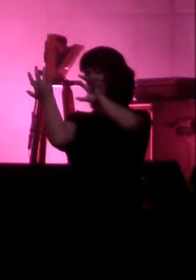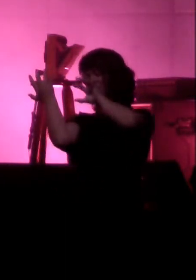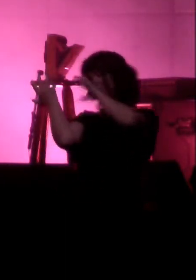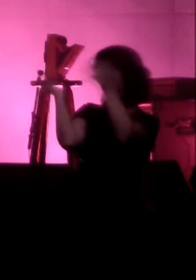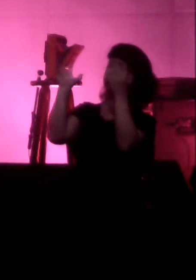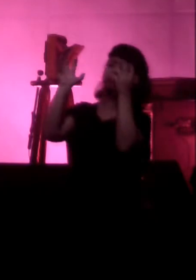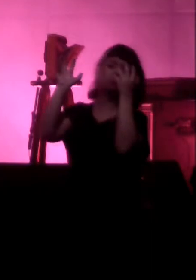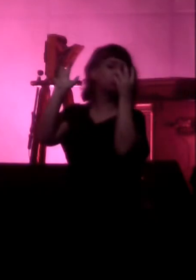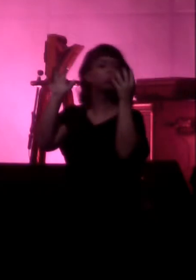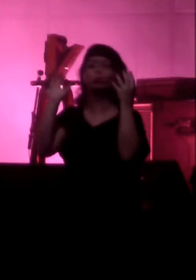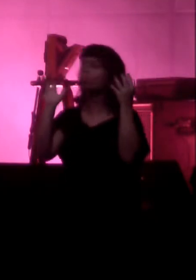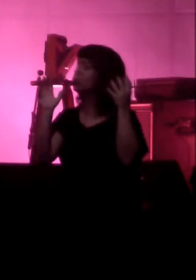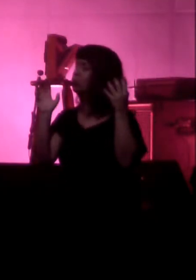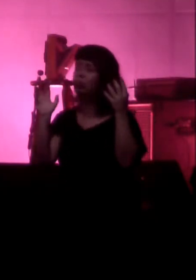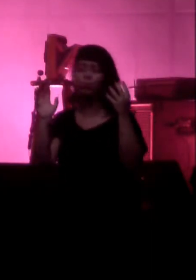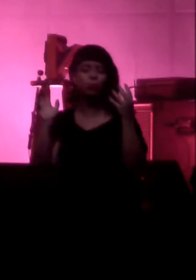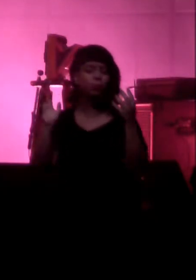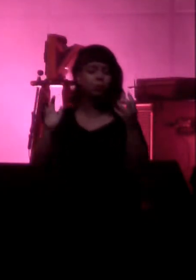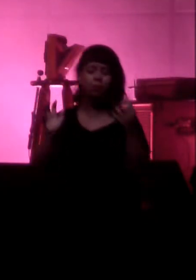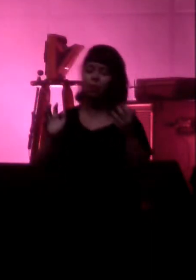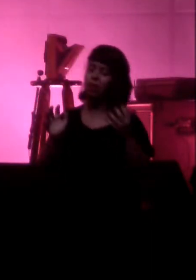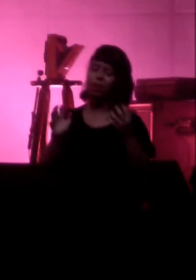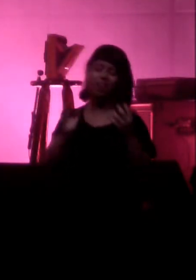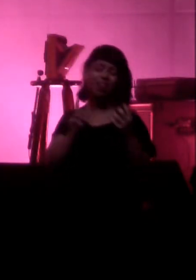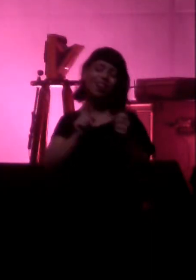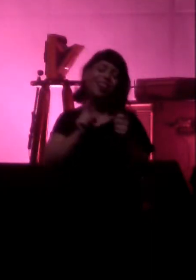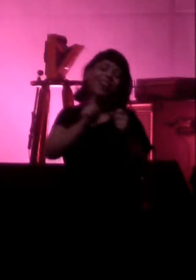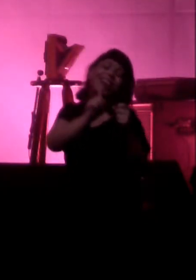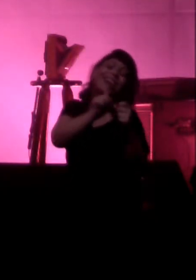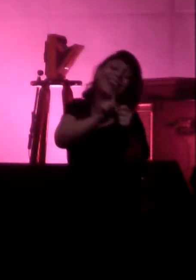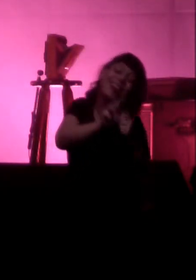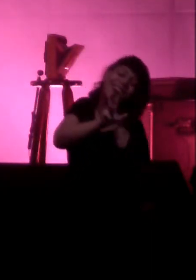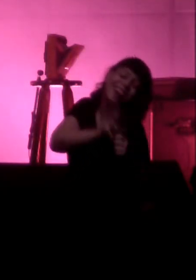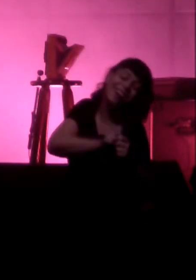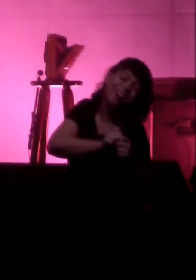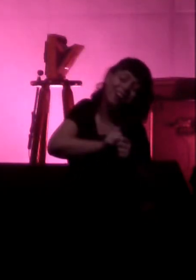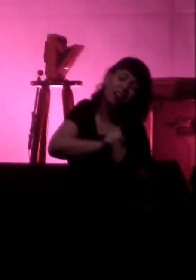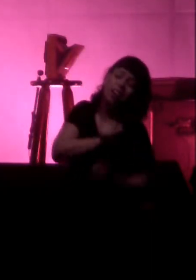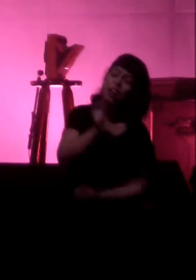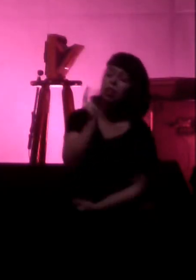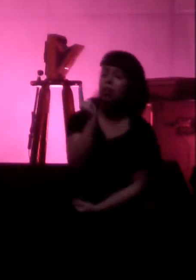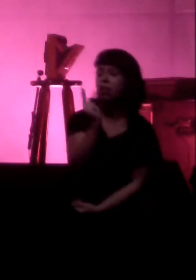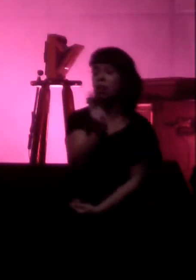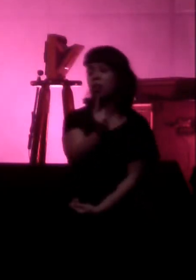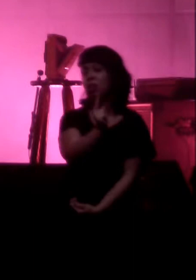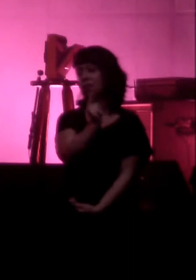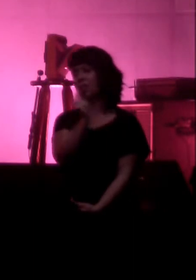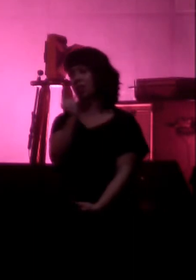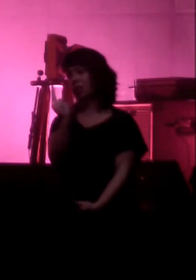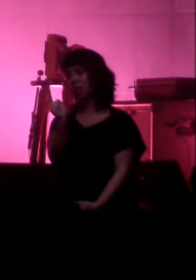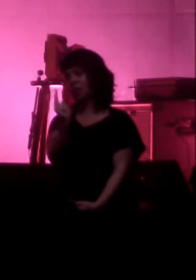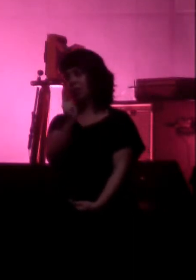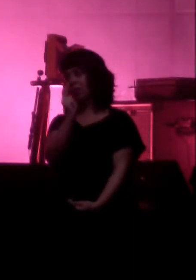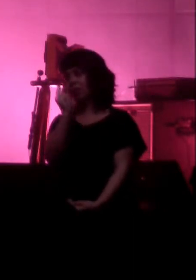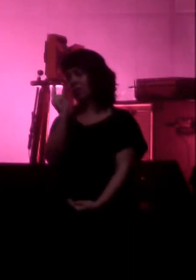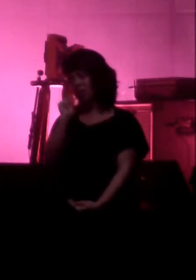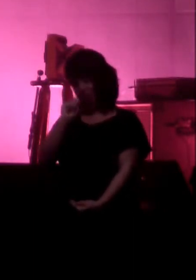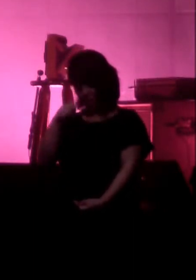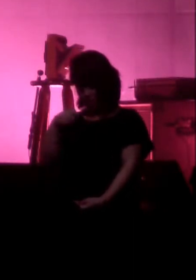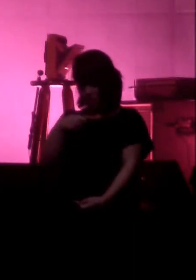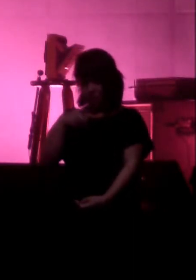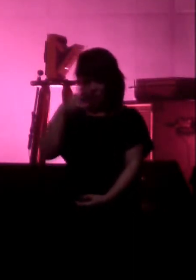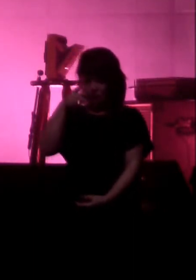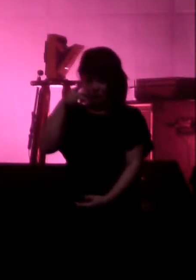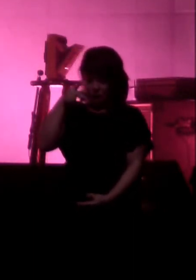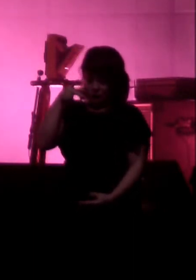Não vou mudar, esse caso não tem solução.